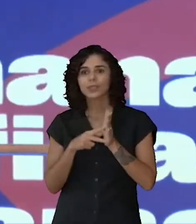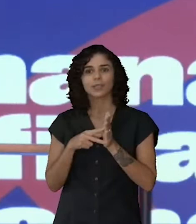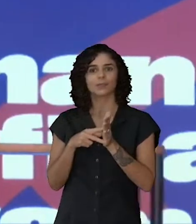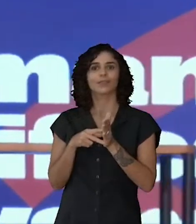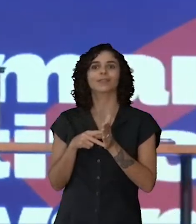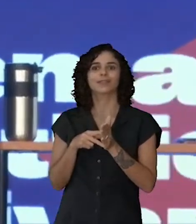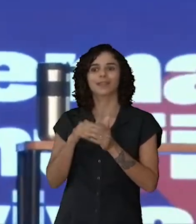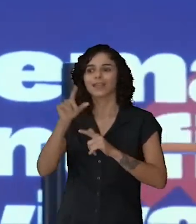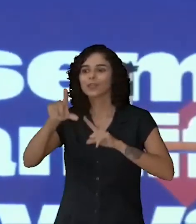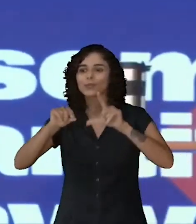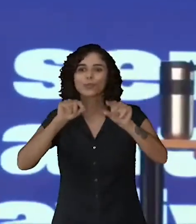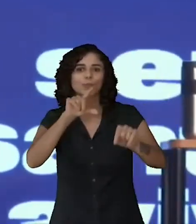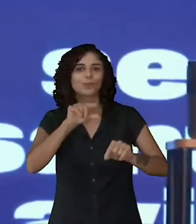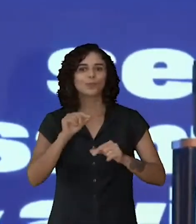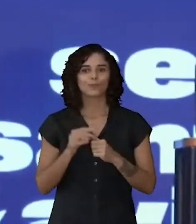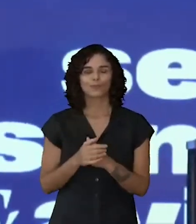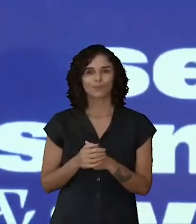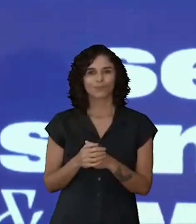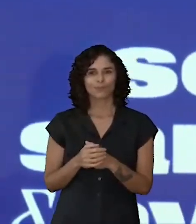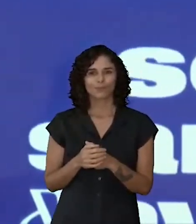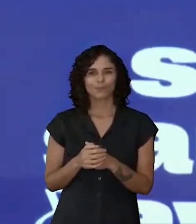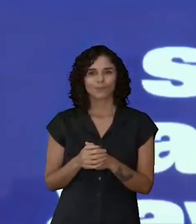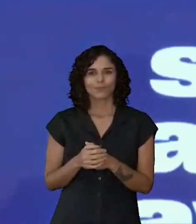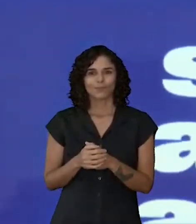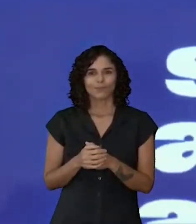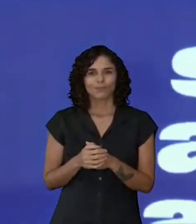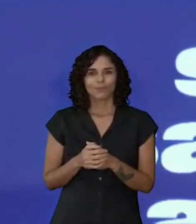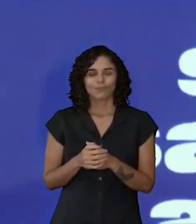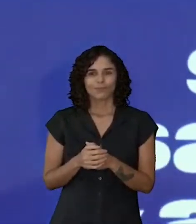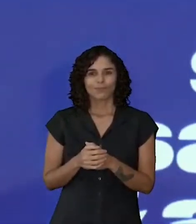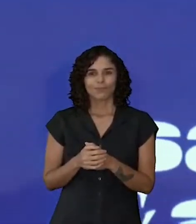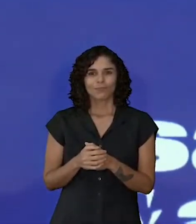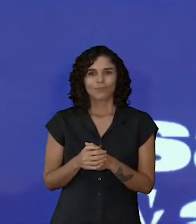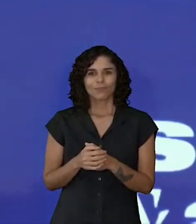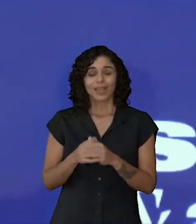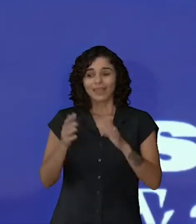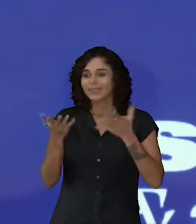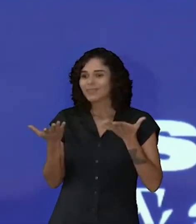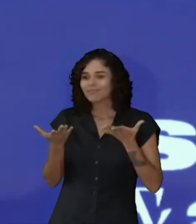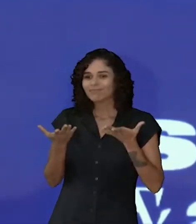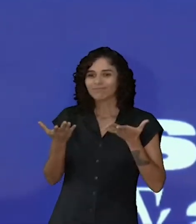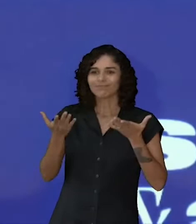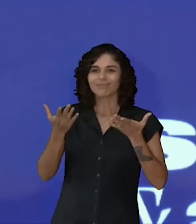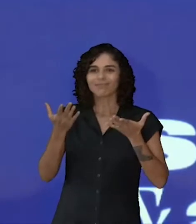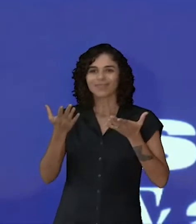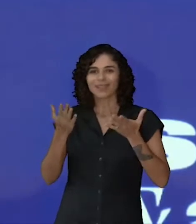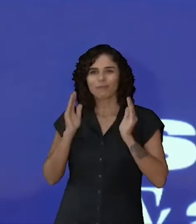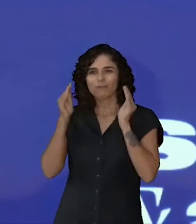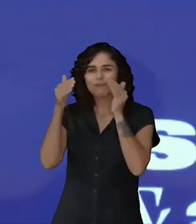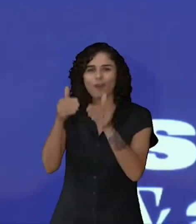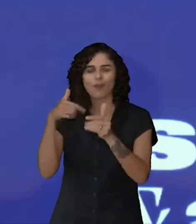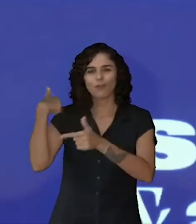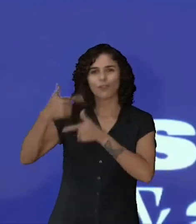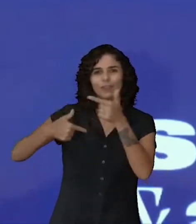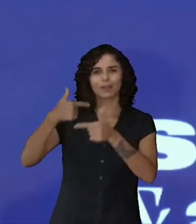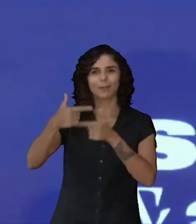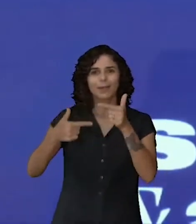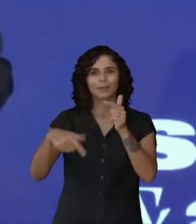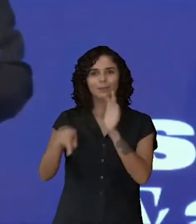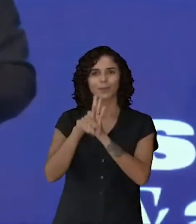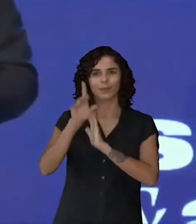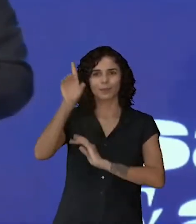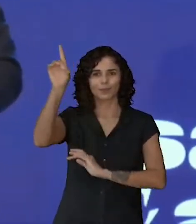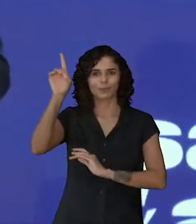Santificação é deixar o uso comum para um uso exclusivo. Olha aqui para mim.